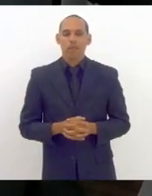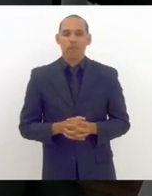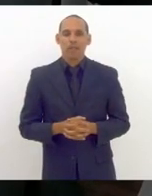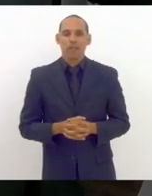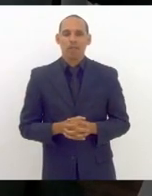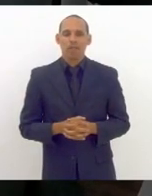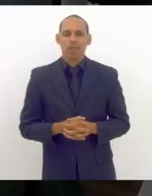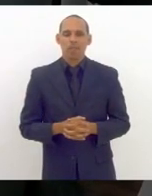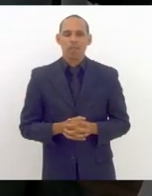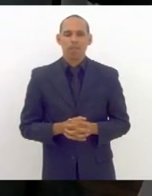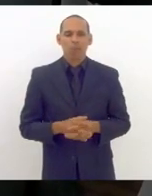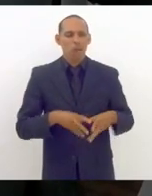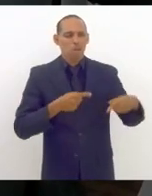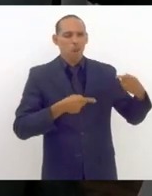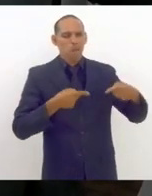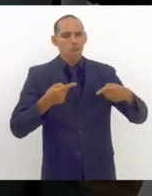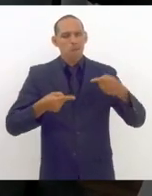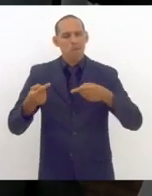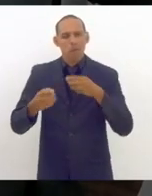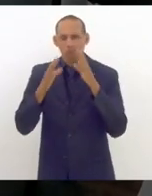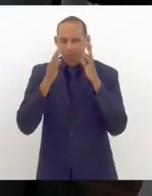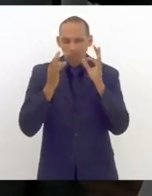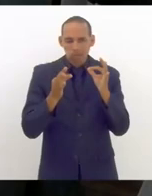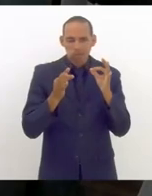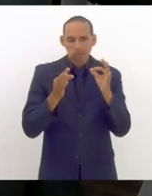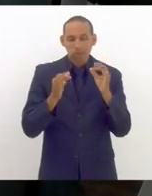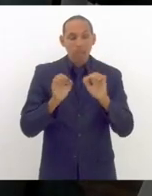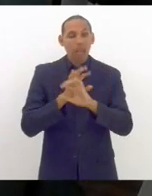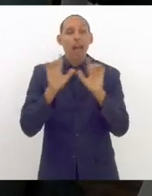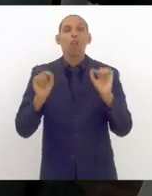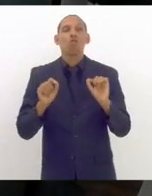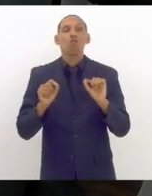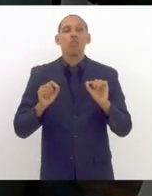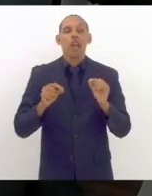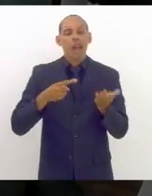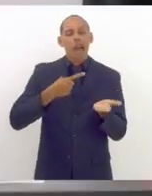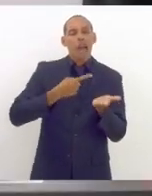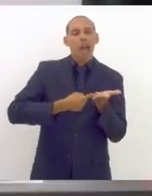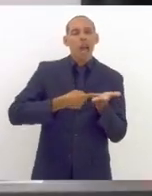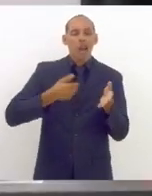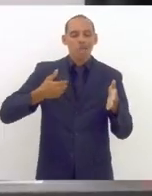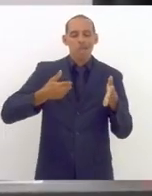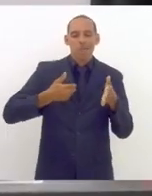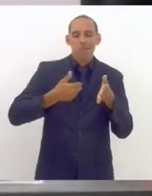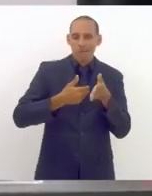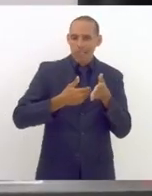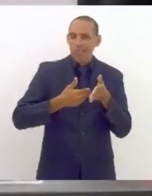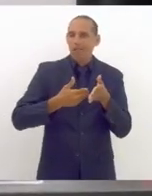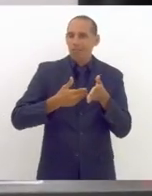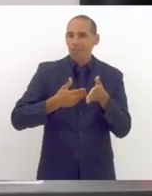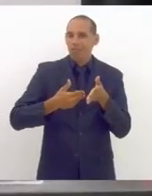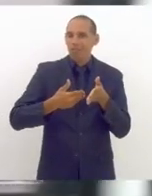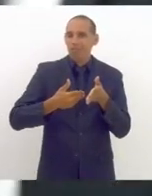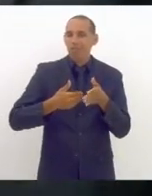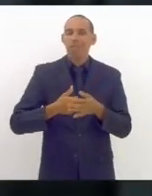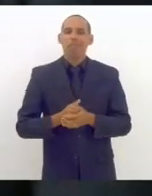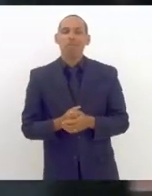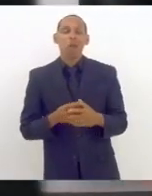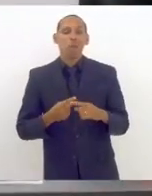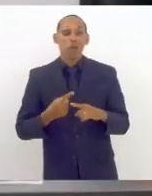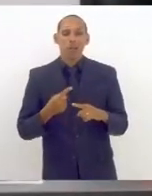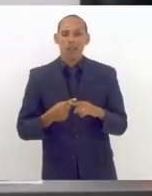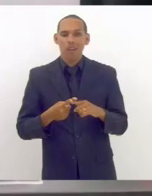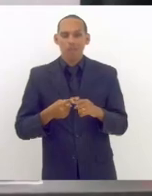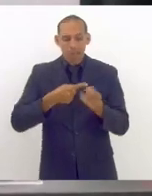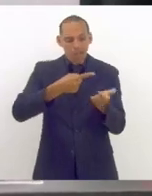ouvindo a discussão para mim é muito claro que a gente está mais perto do acordo que acho que todo mundo imagina porque o